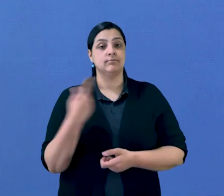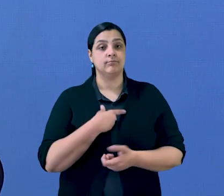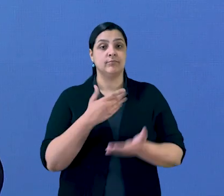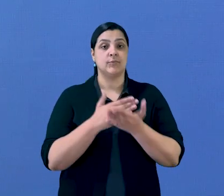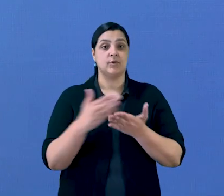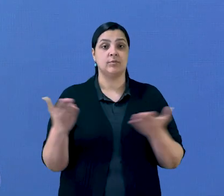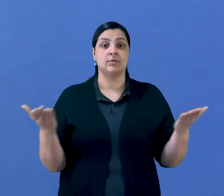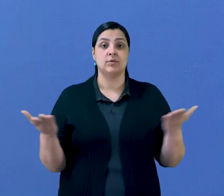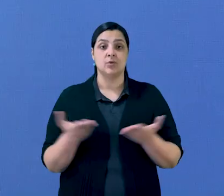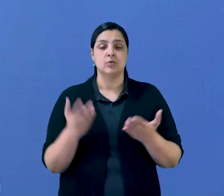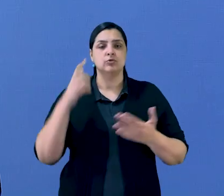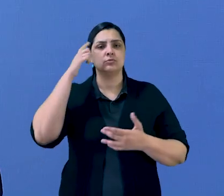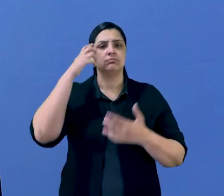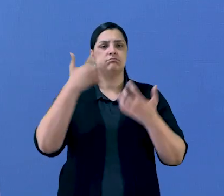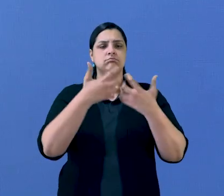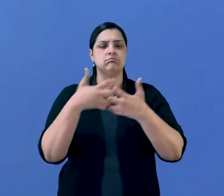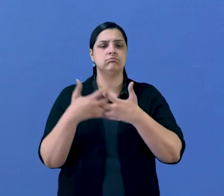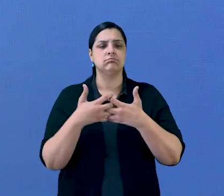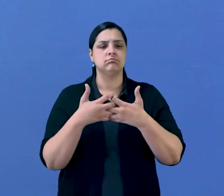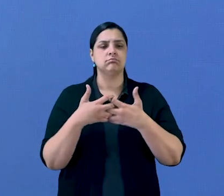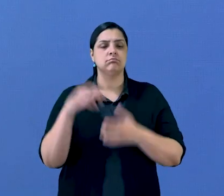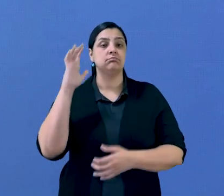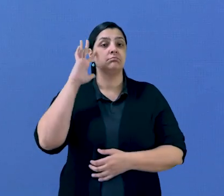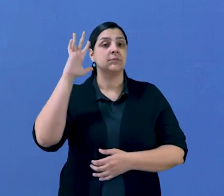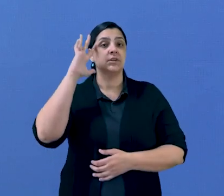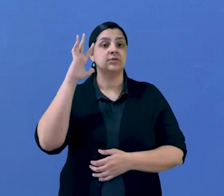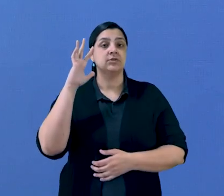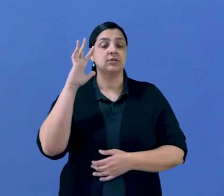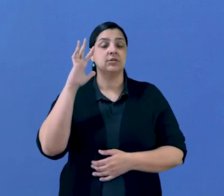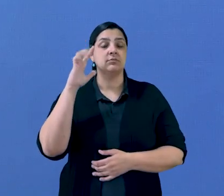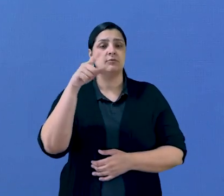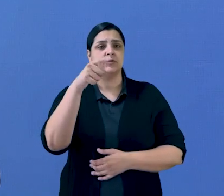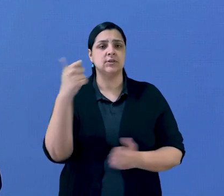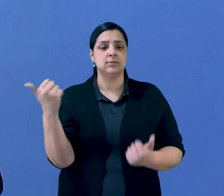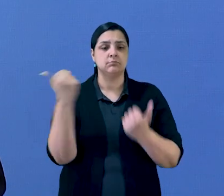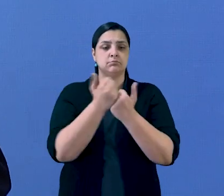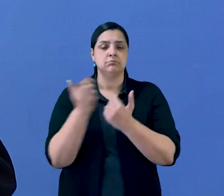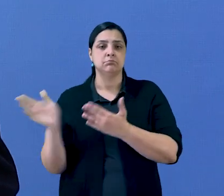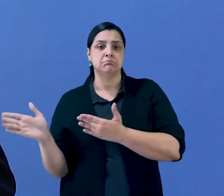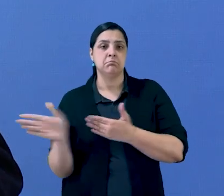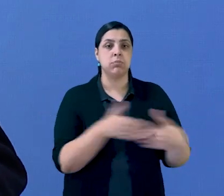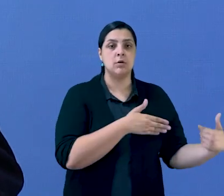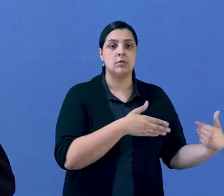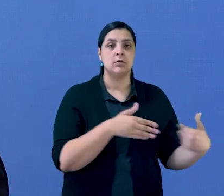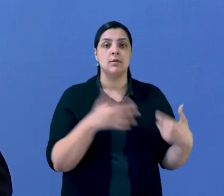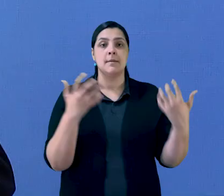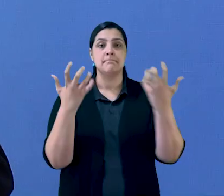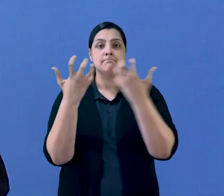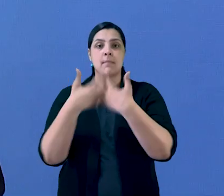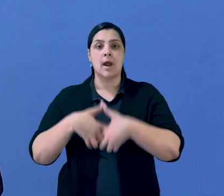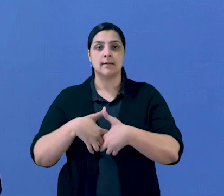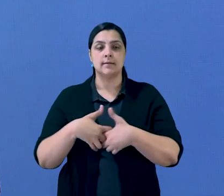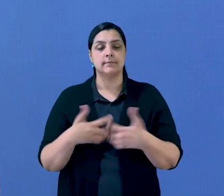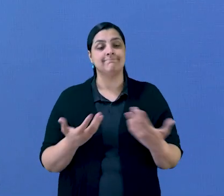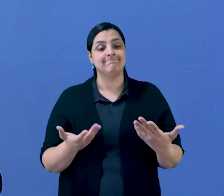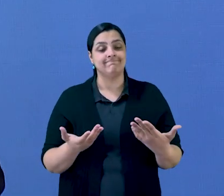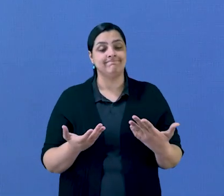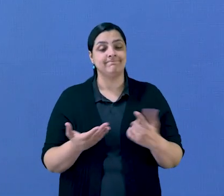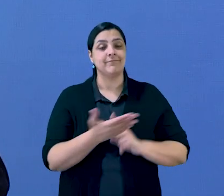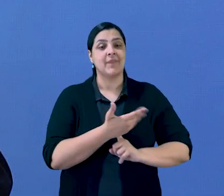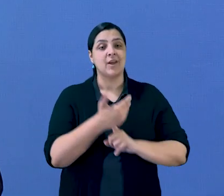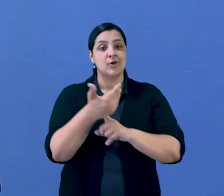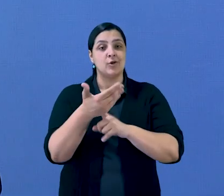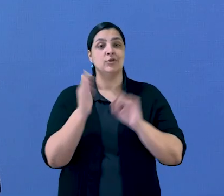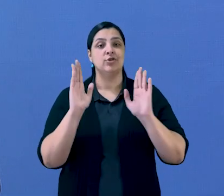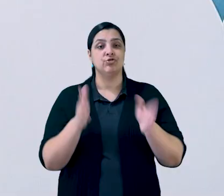A gente começa a edição de hoje com uma reflexão. Imagina ser substituído por uma máquina. É o que temos visto com um avanço tecnológico que já chegou